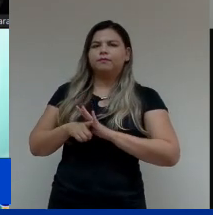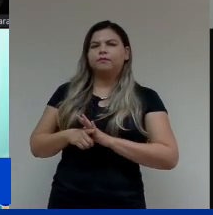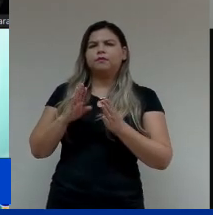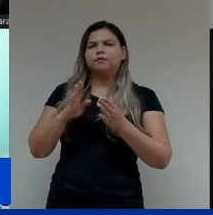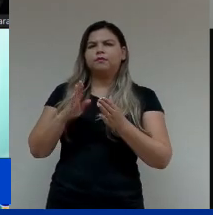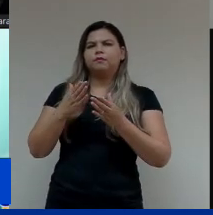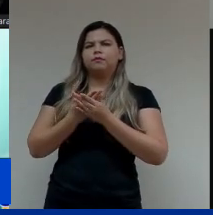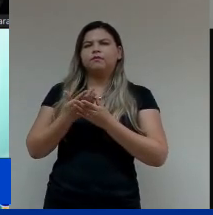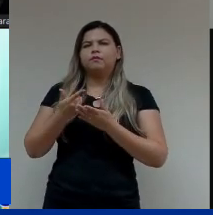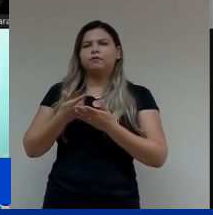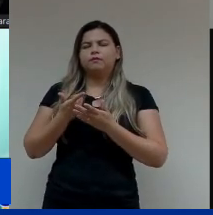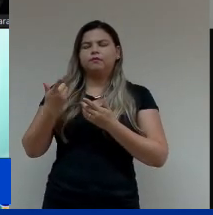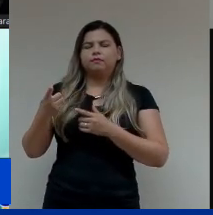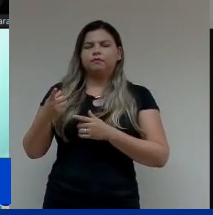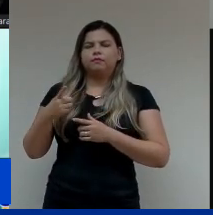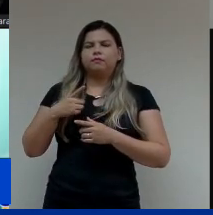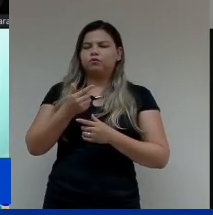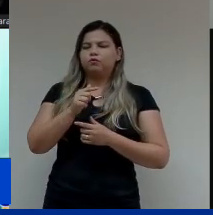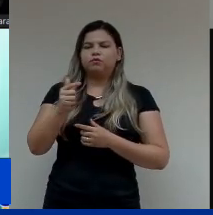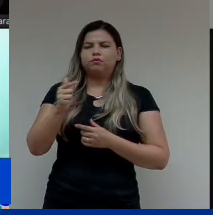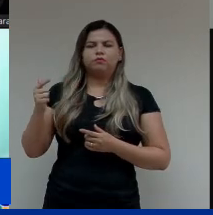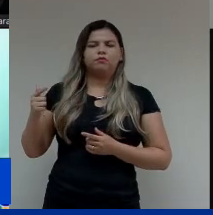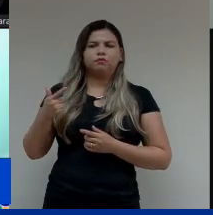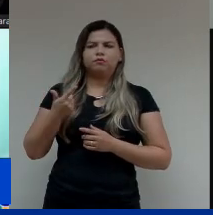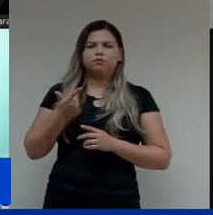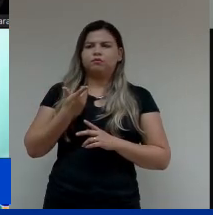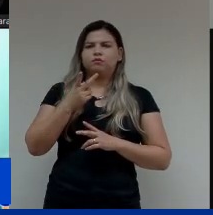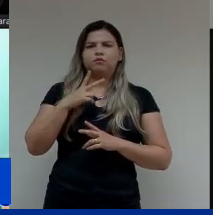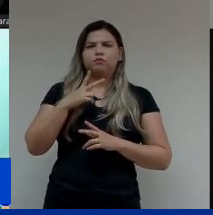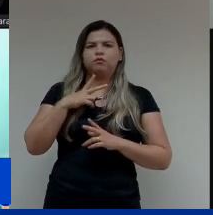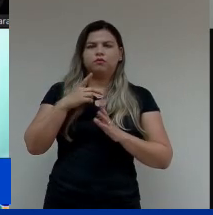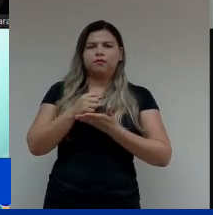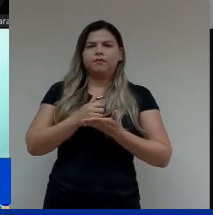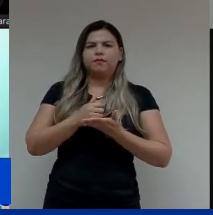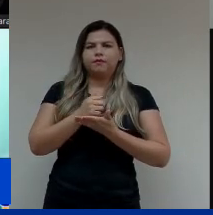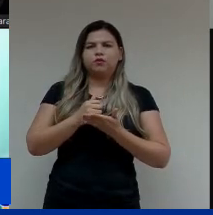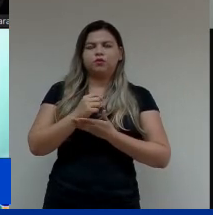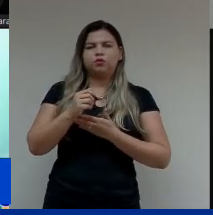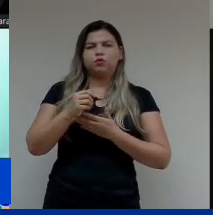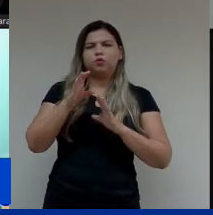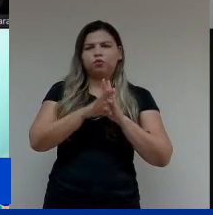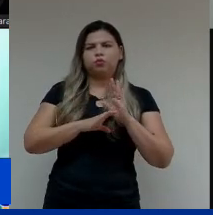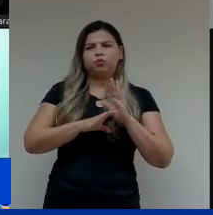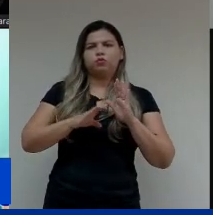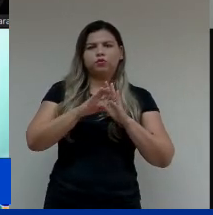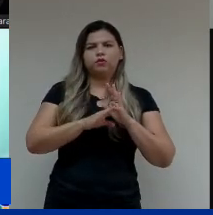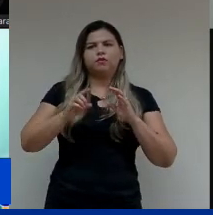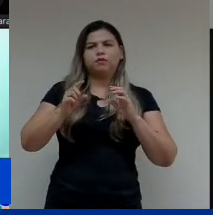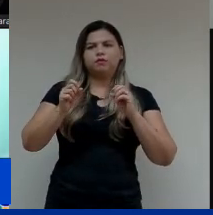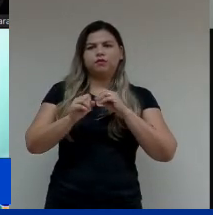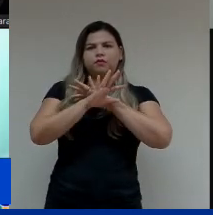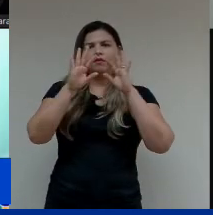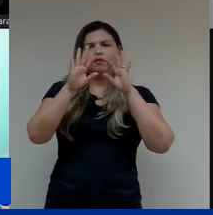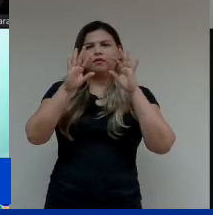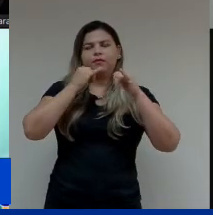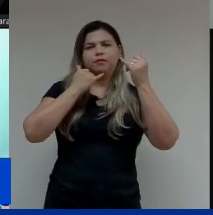acordo embargado não tenha diretamente tratado acerca dos princípios constitucionais da transparência,